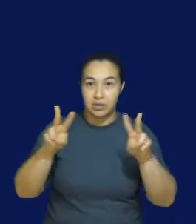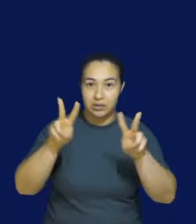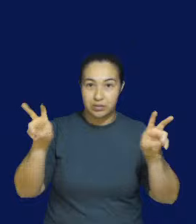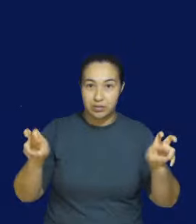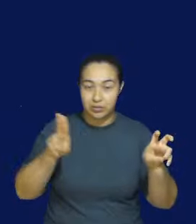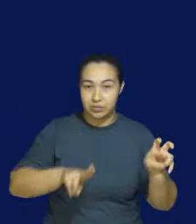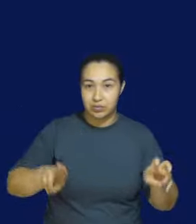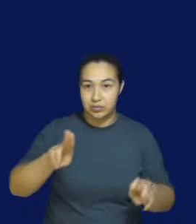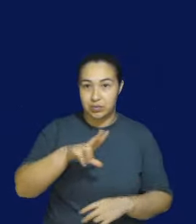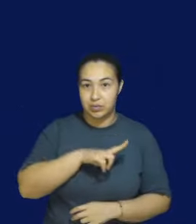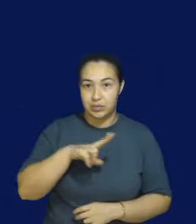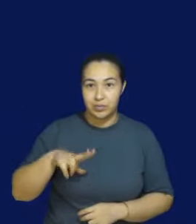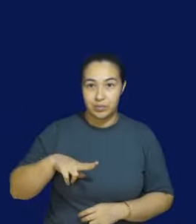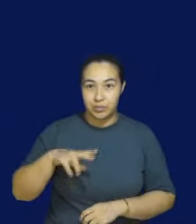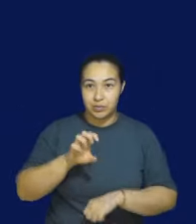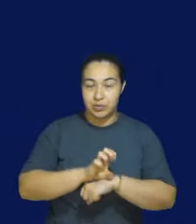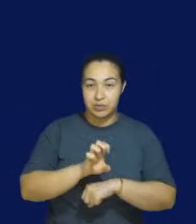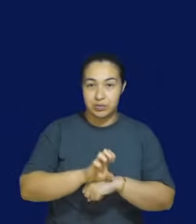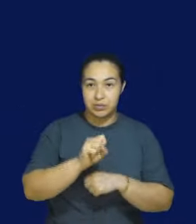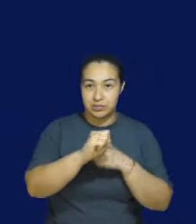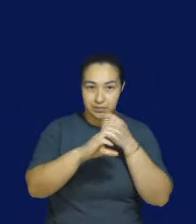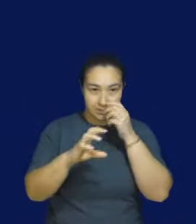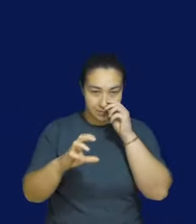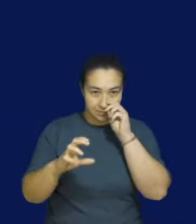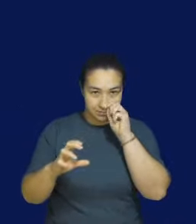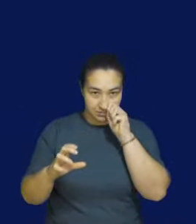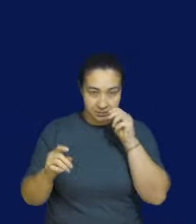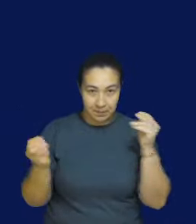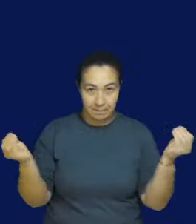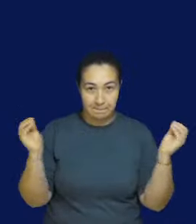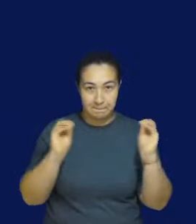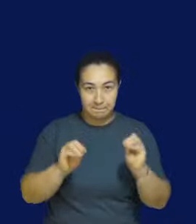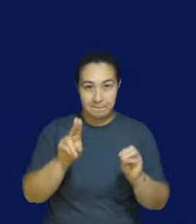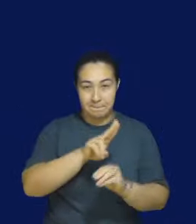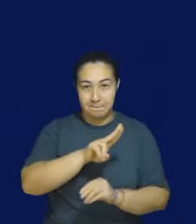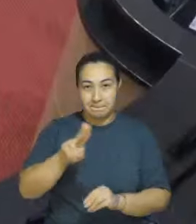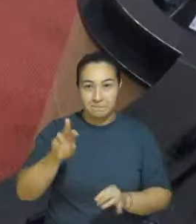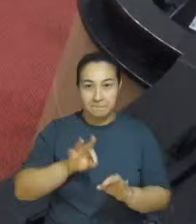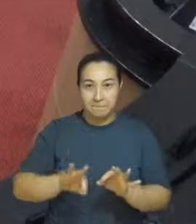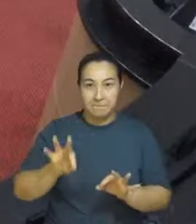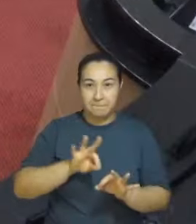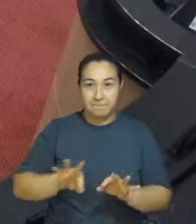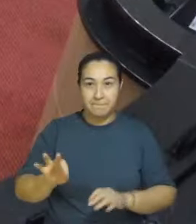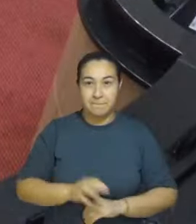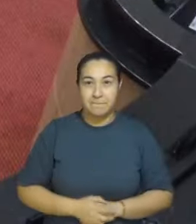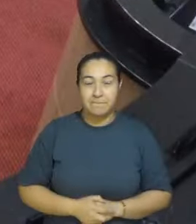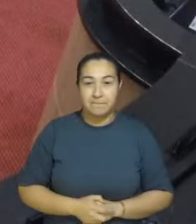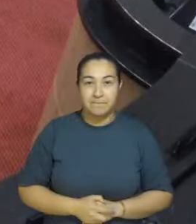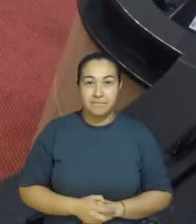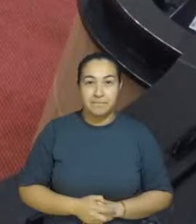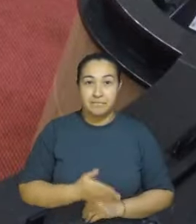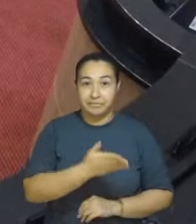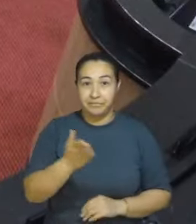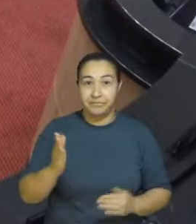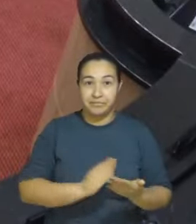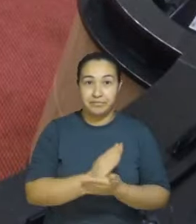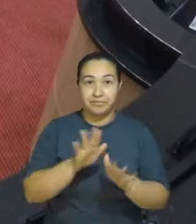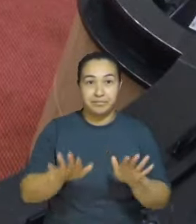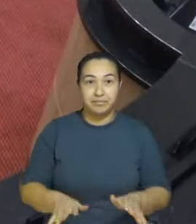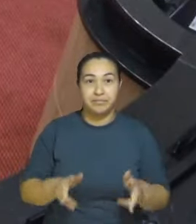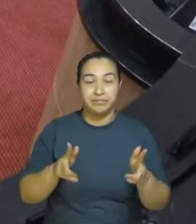âmbito do Estado de Santa Catarina, para fazer constar nele o nome de tal entidade. Em votação. Deputados que aprovam, permaneçam como